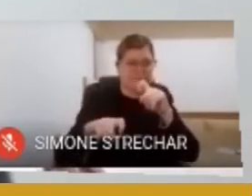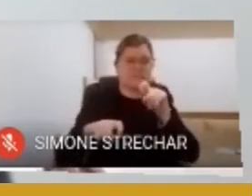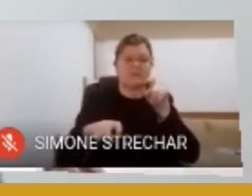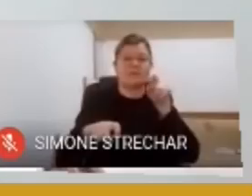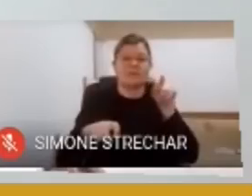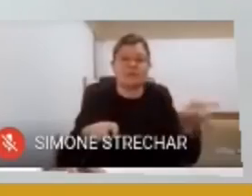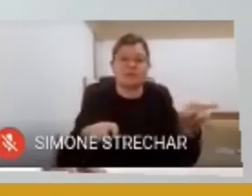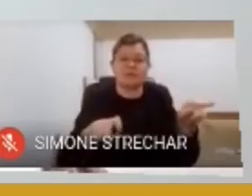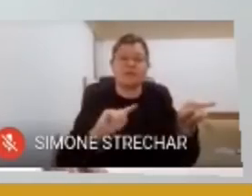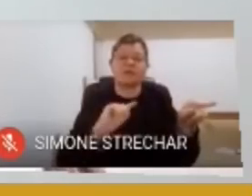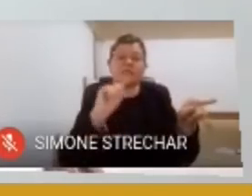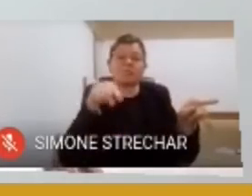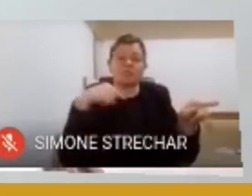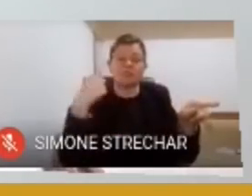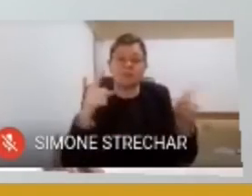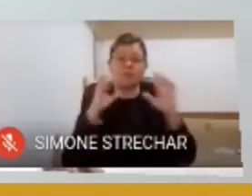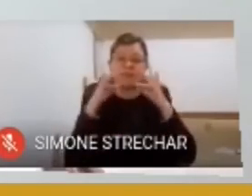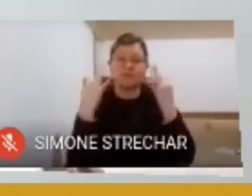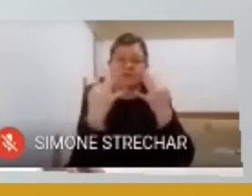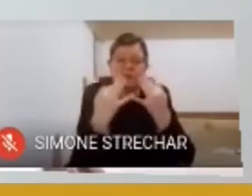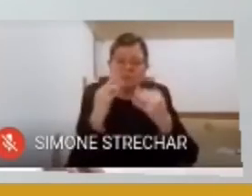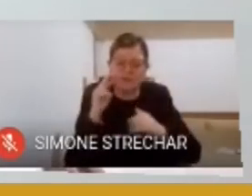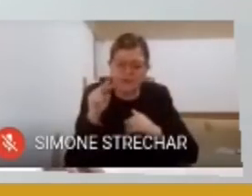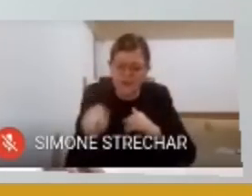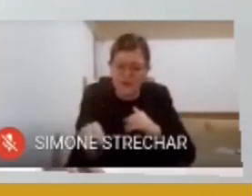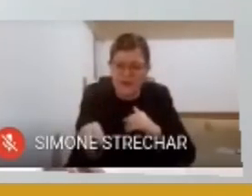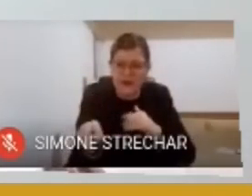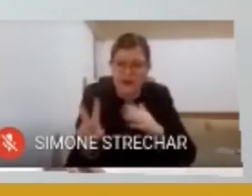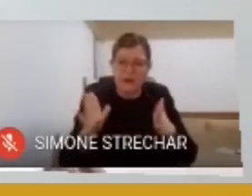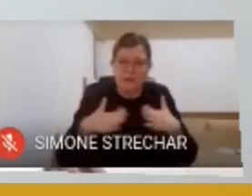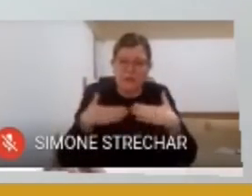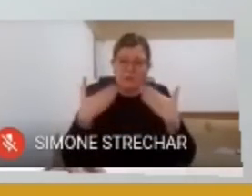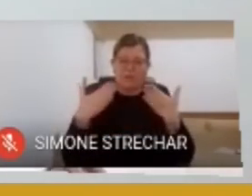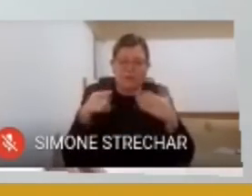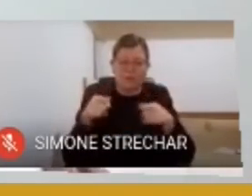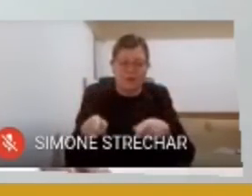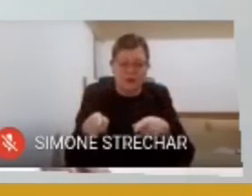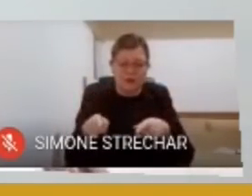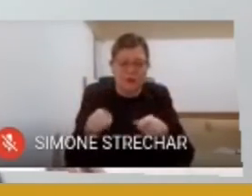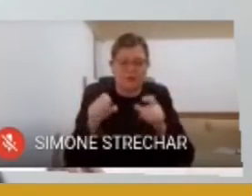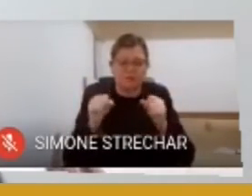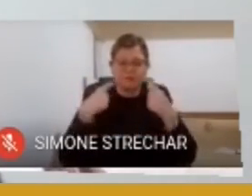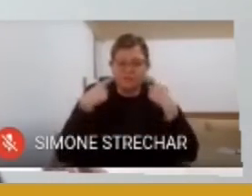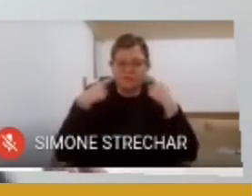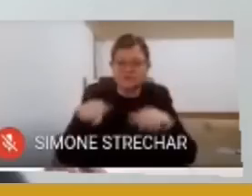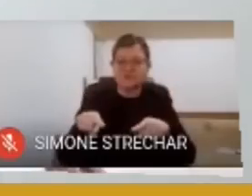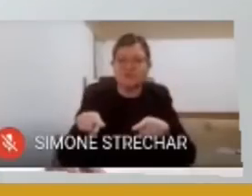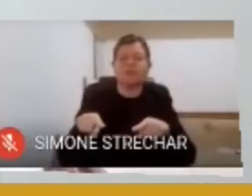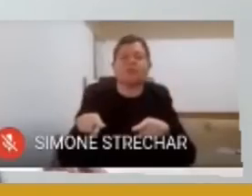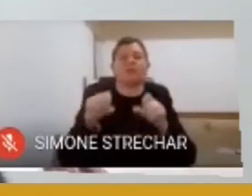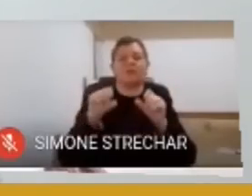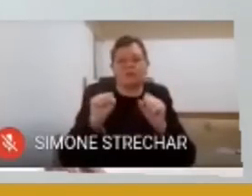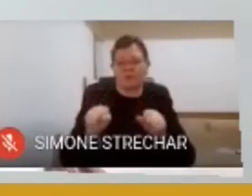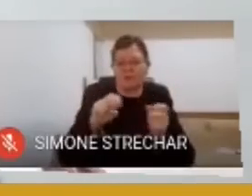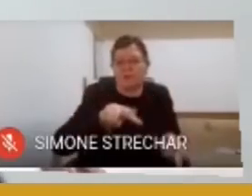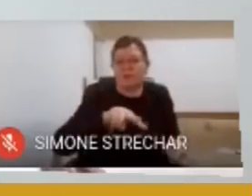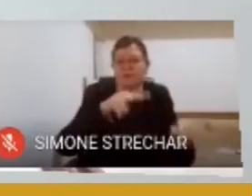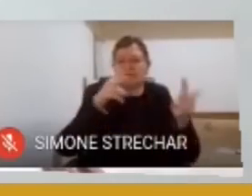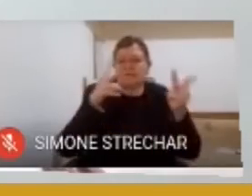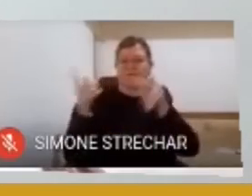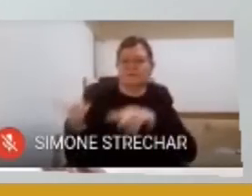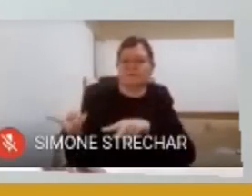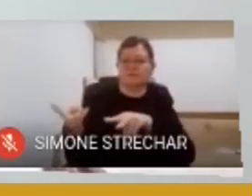uma determinada escola, quando a escola faz a denúncia da violência sexual e os responsáveis